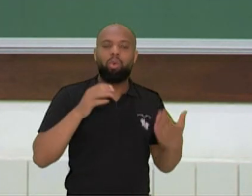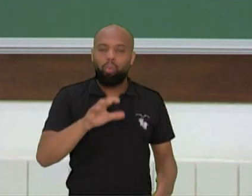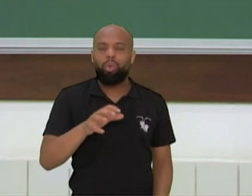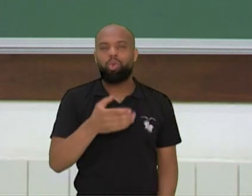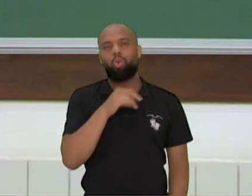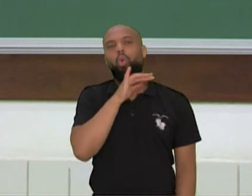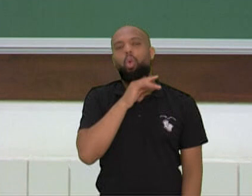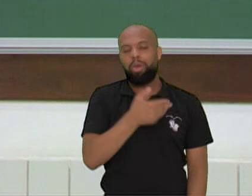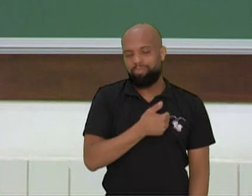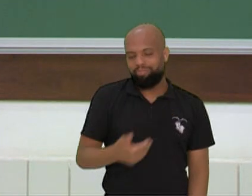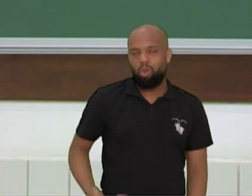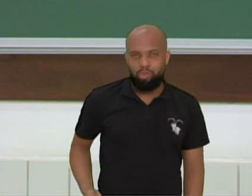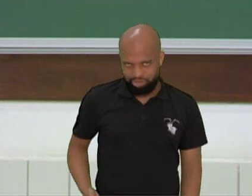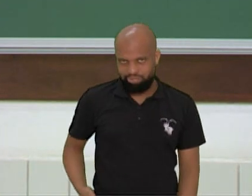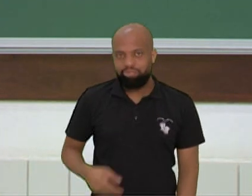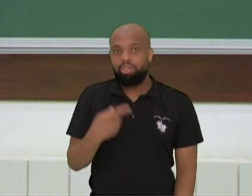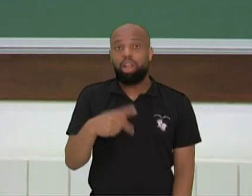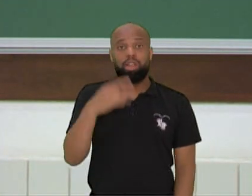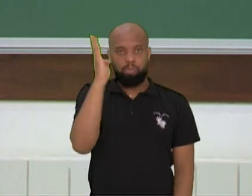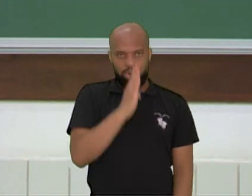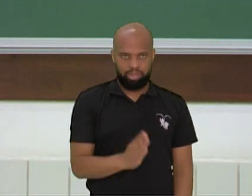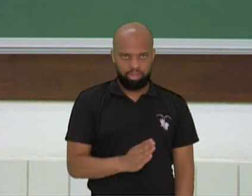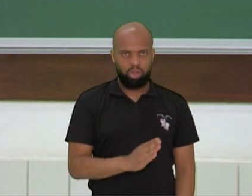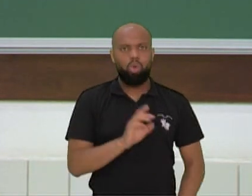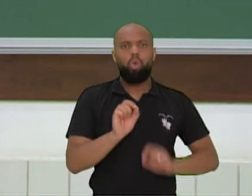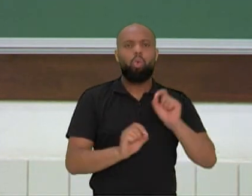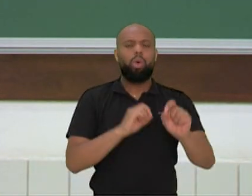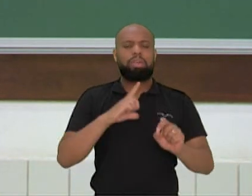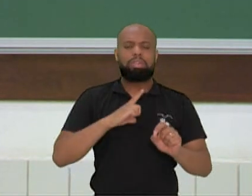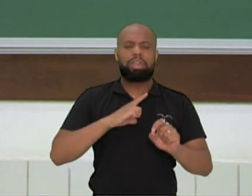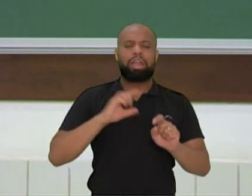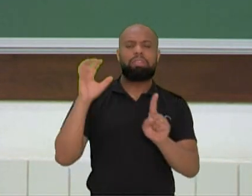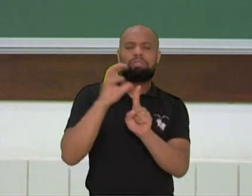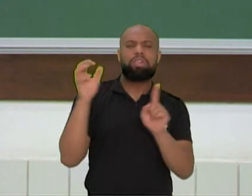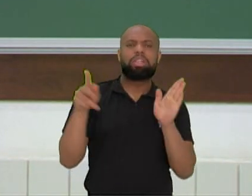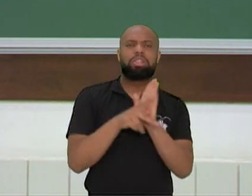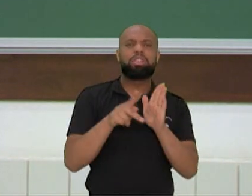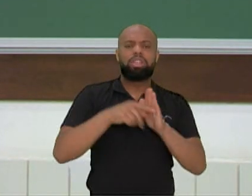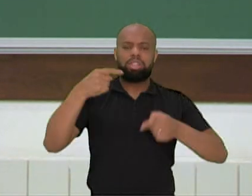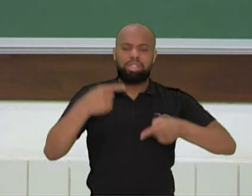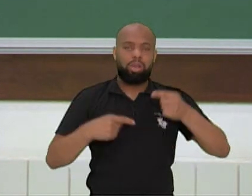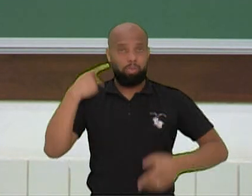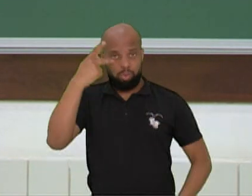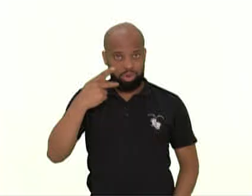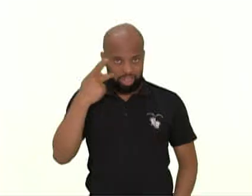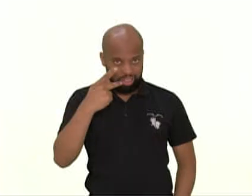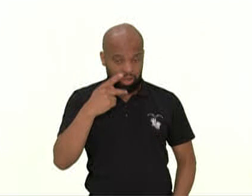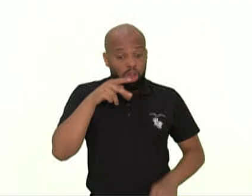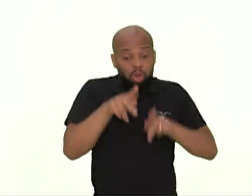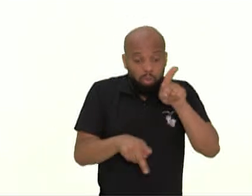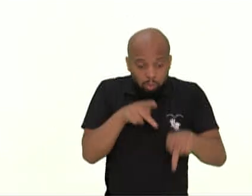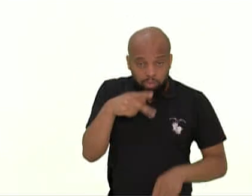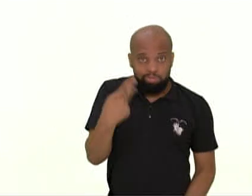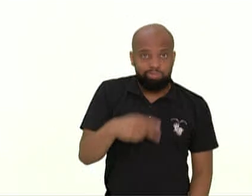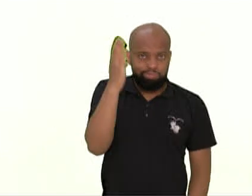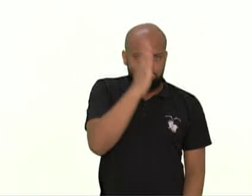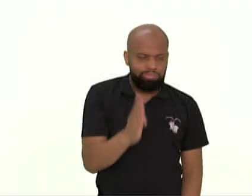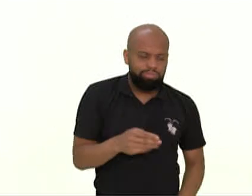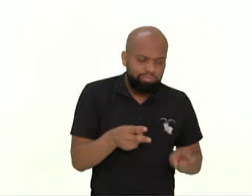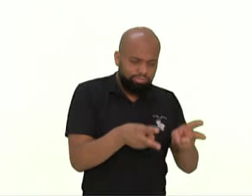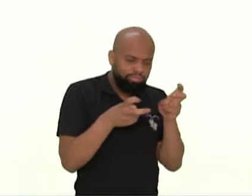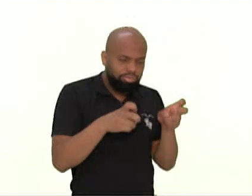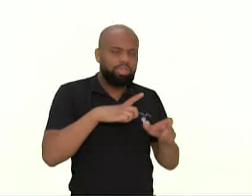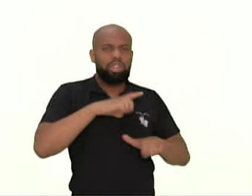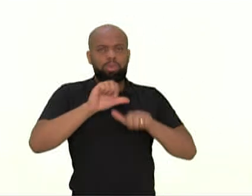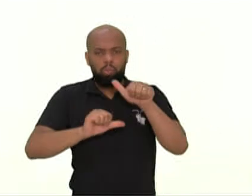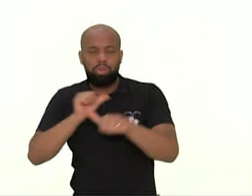brasileiro. Quais vão ser as reações que vai ter na política? Os fazendeiros já vão começar a perceber que vai haver essa